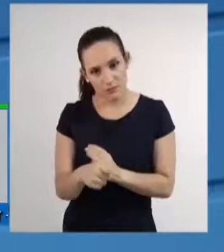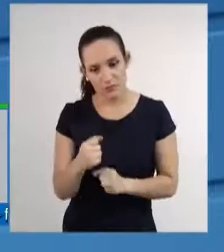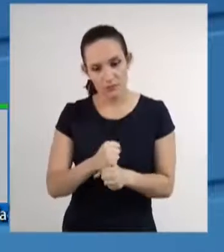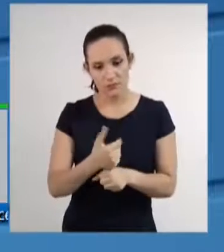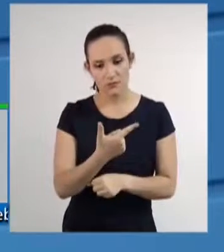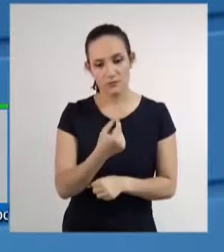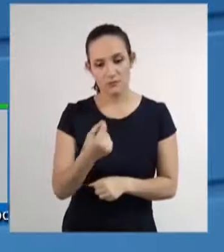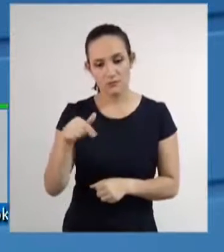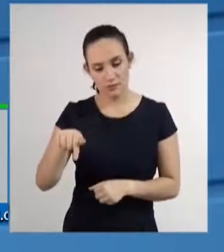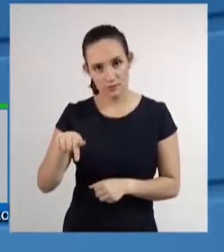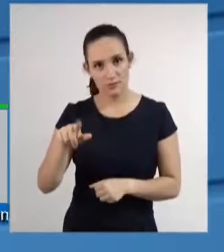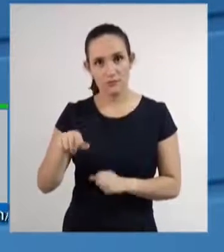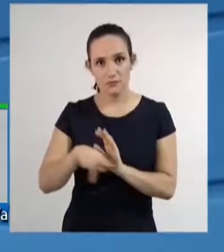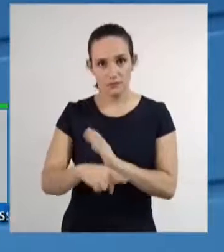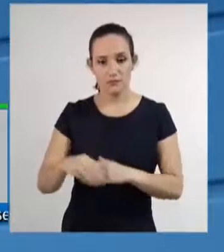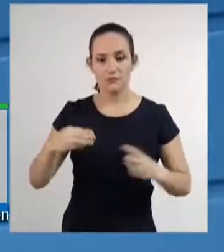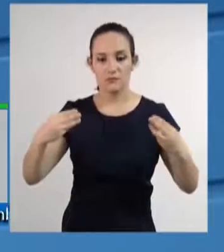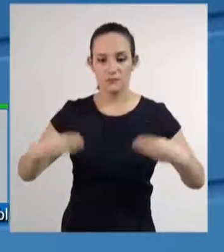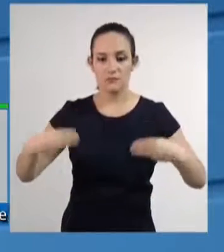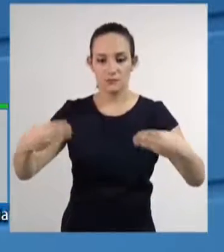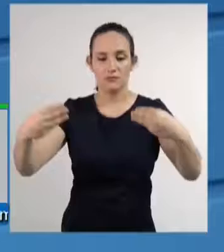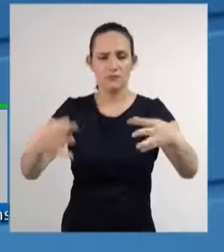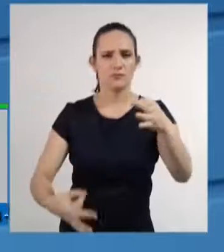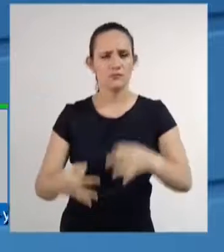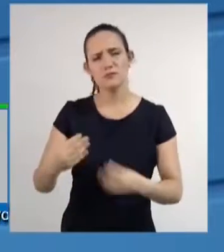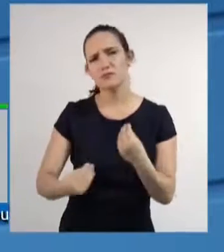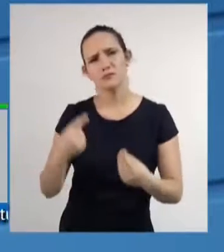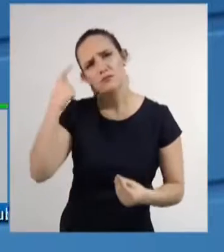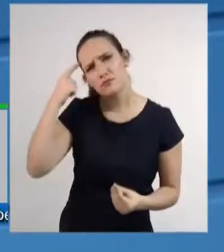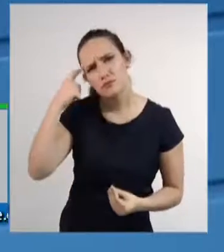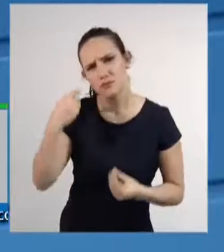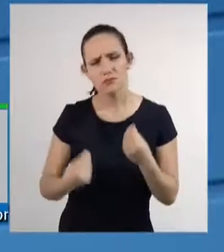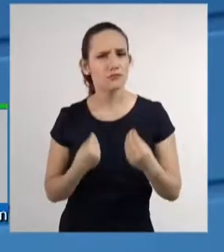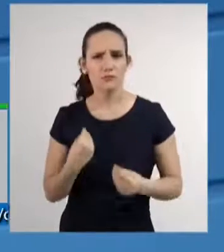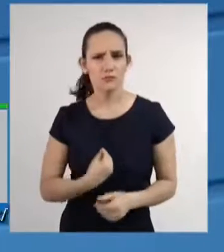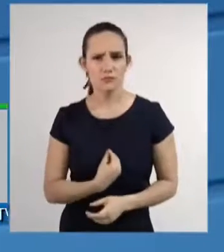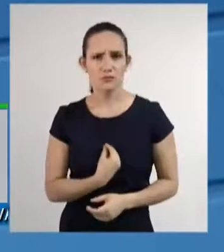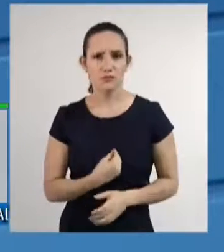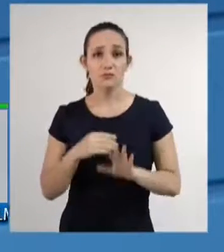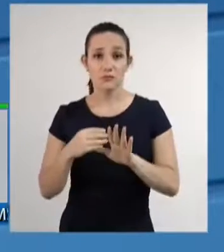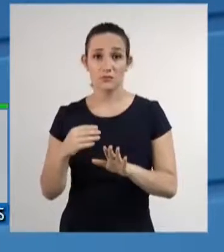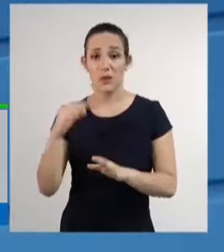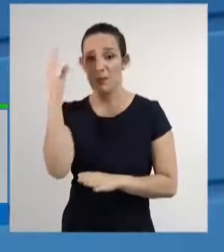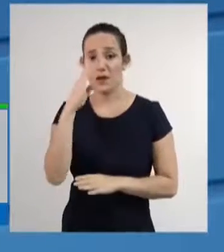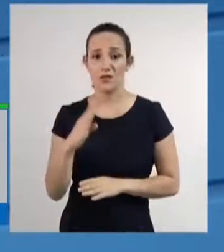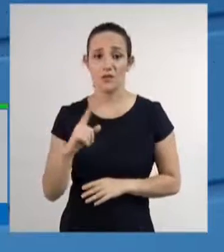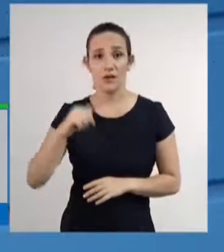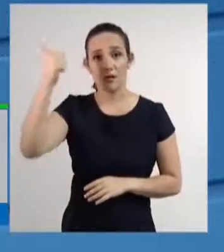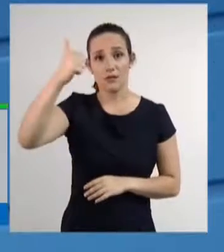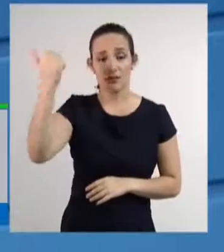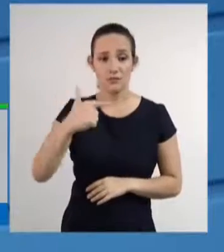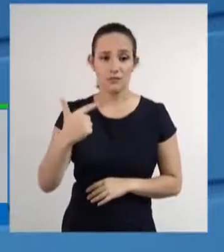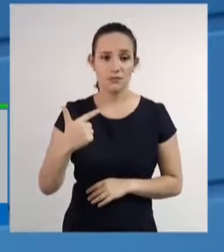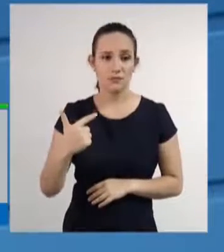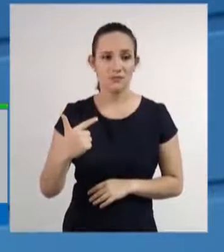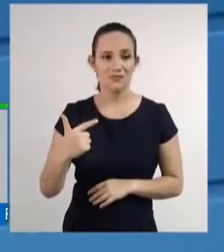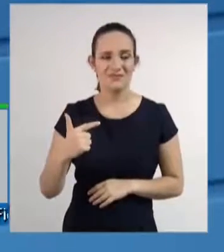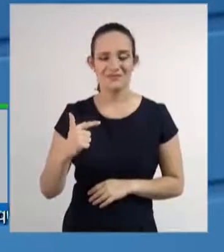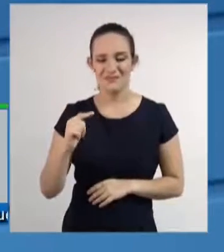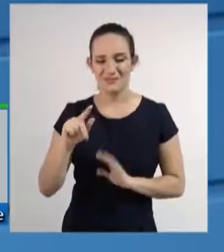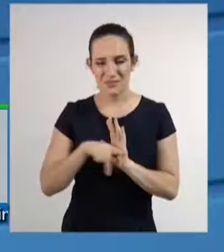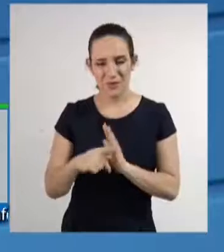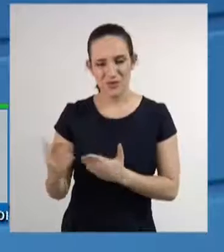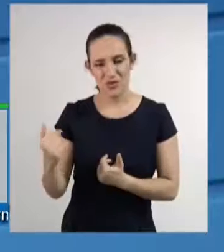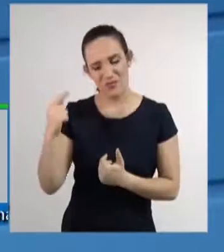Ministério da Justiça. Como pensam e agem? O Brasil é o segundo lugar no ranking do pessimismo do